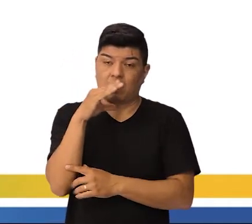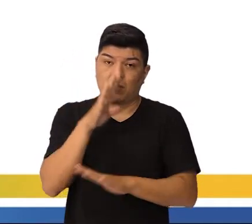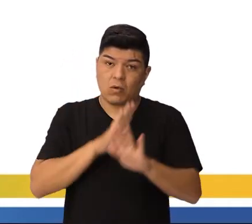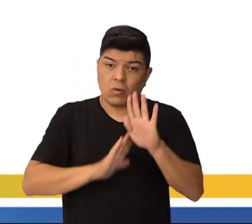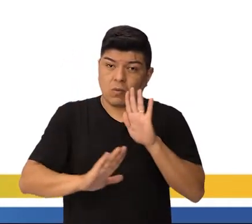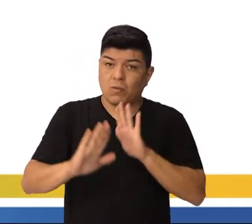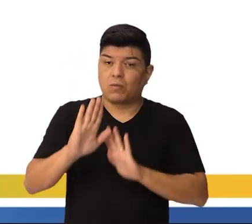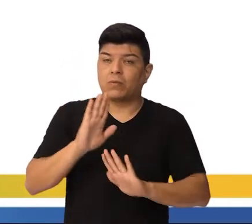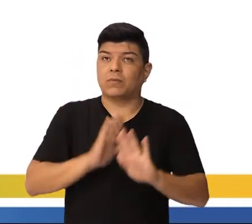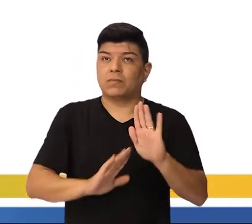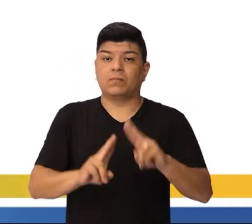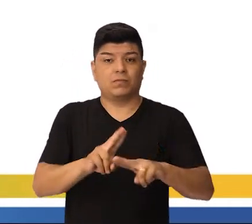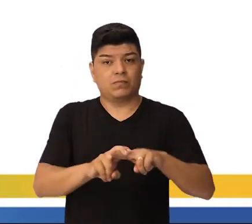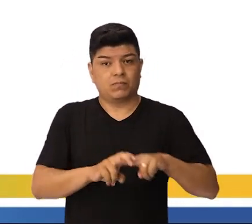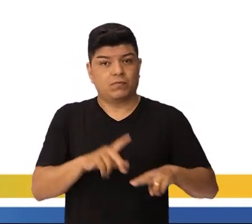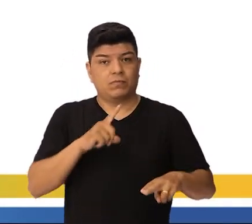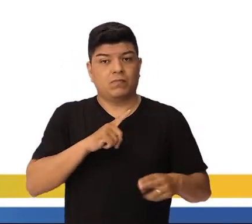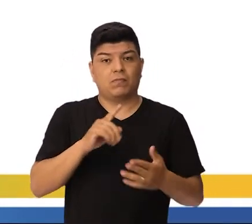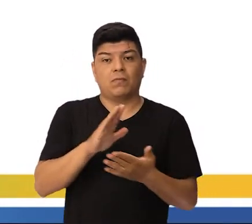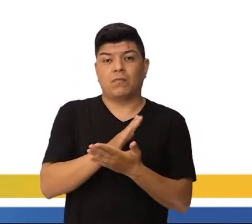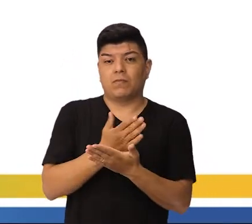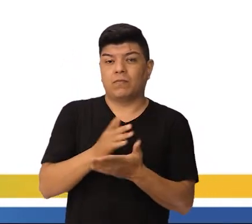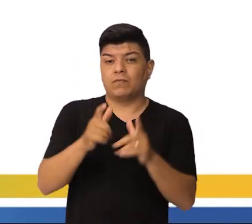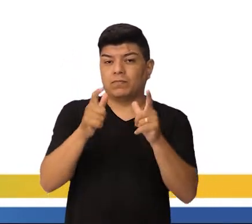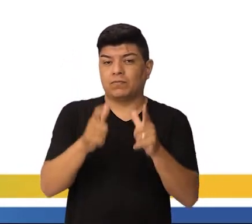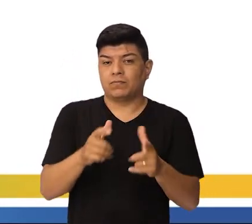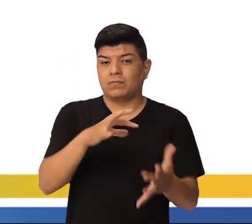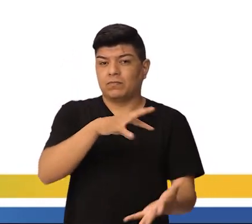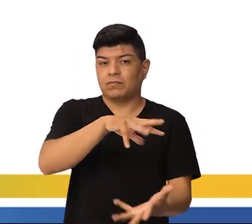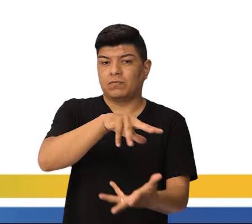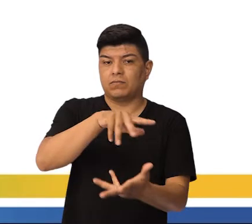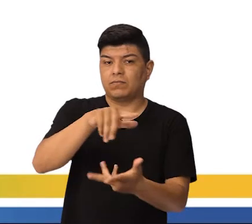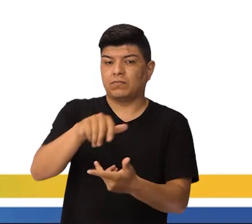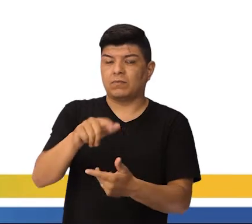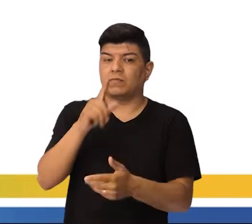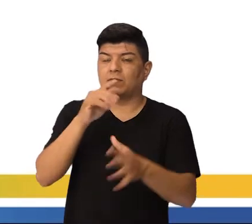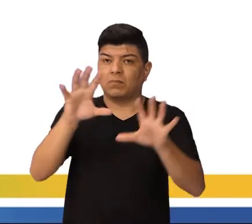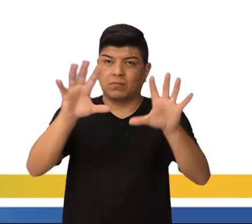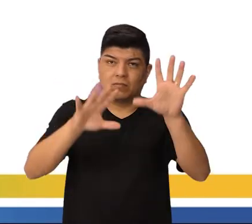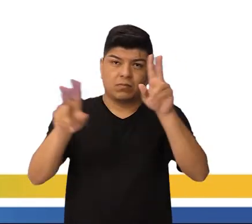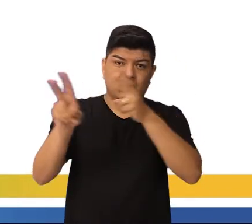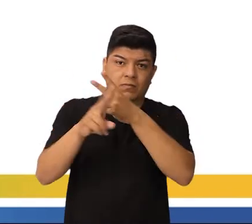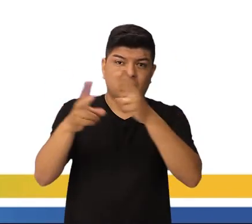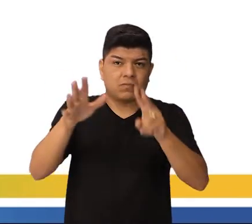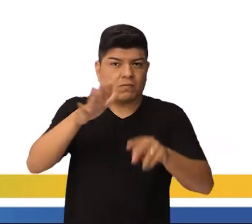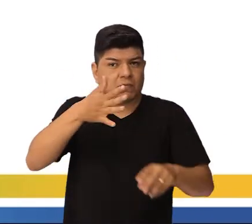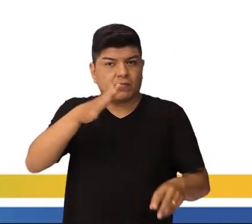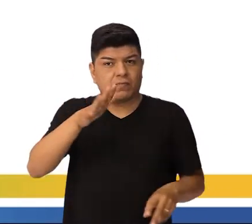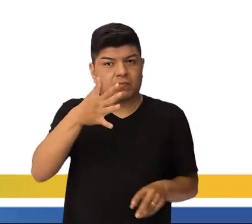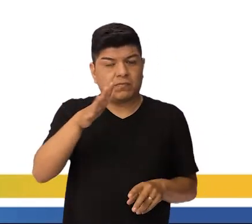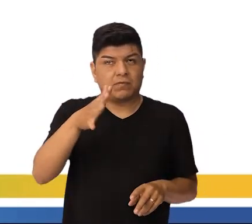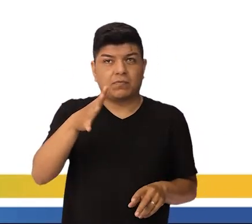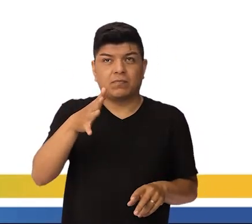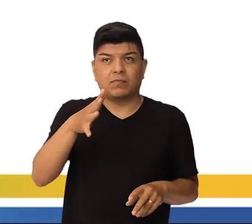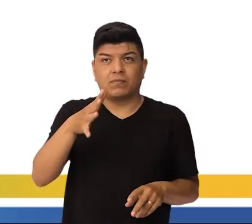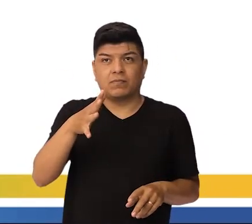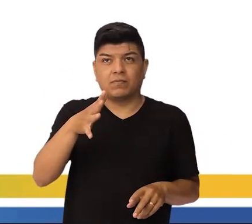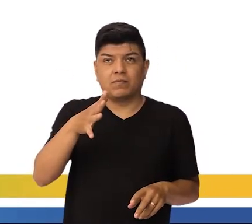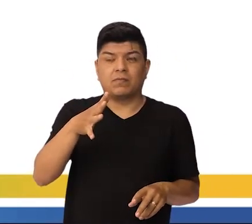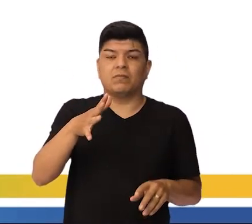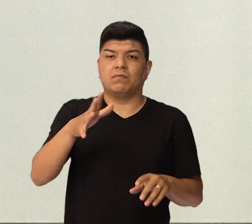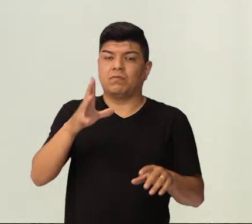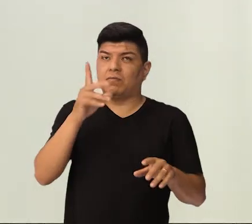quer dizer, existem alguns lugares do mundo que a umidade relativa, principalmente nas regiões